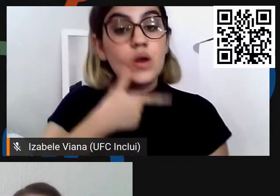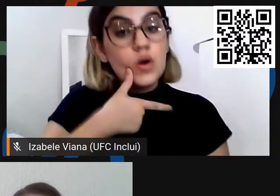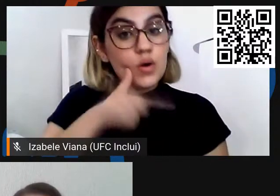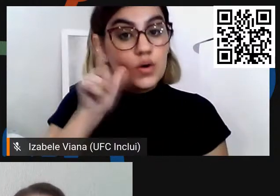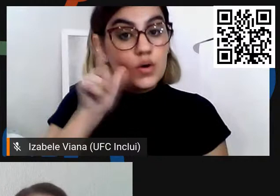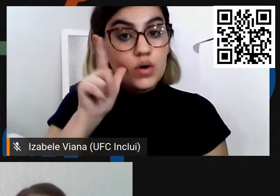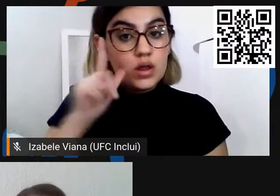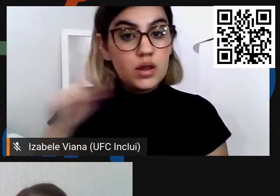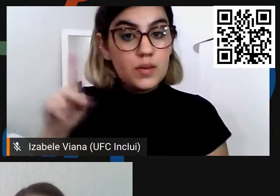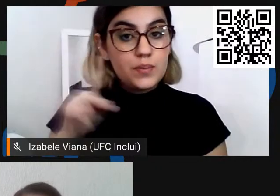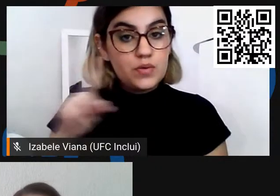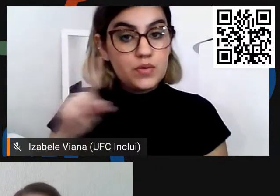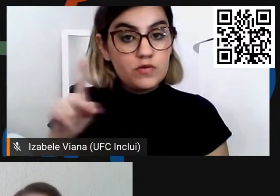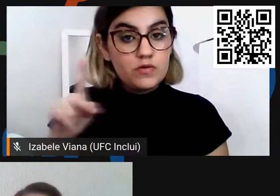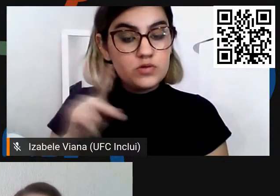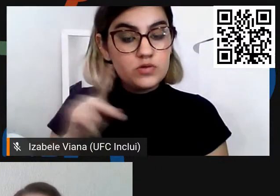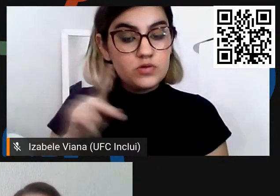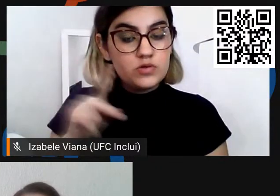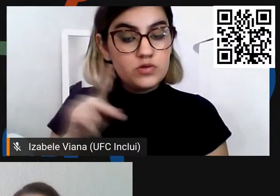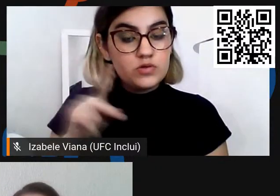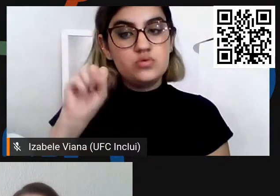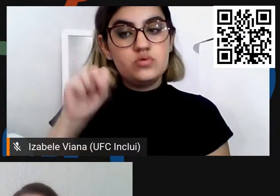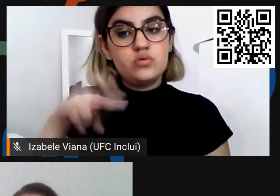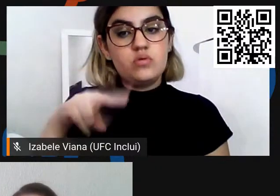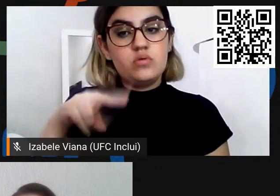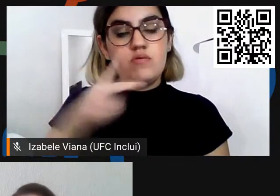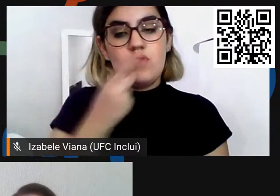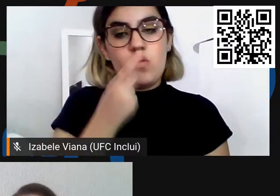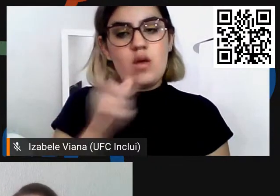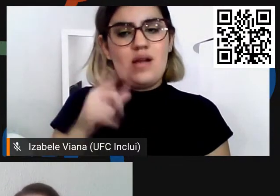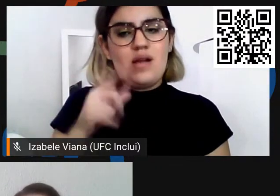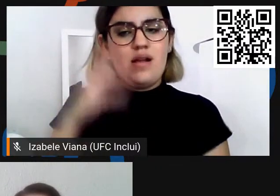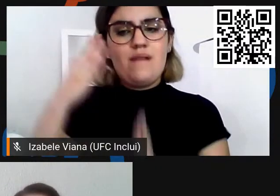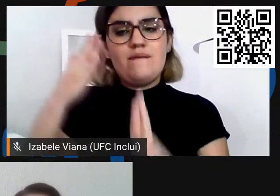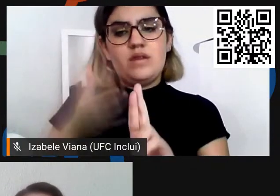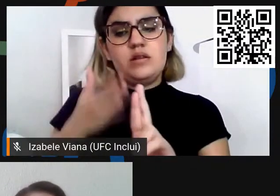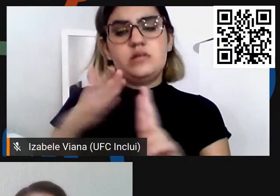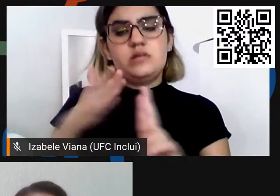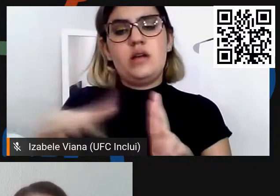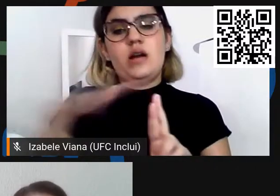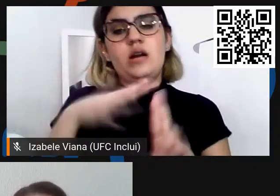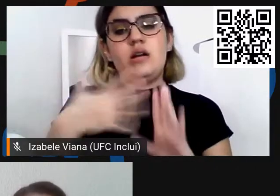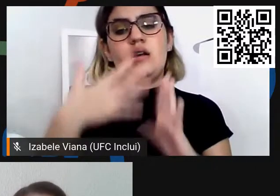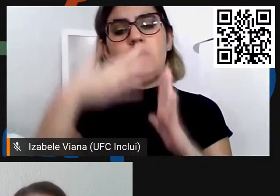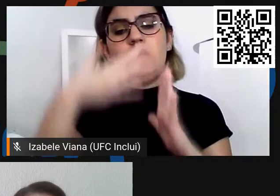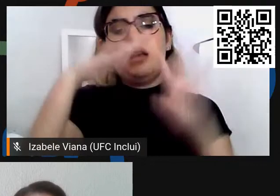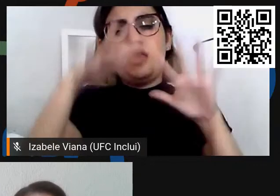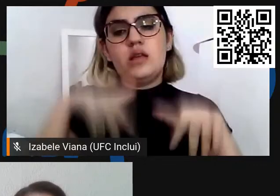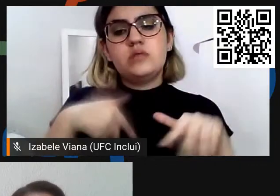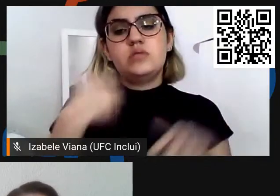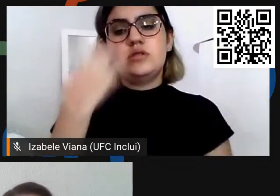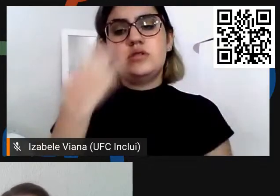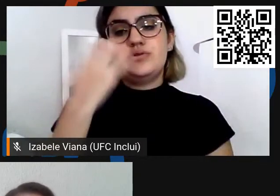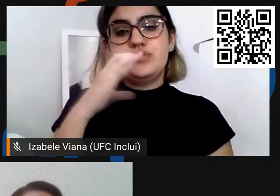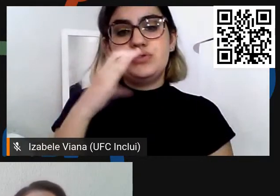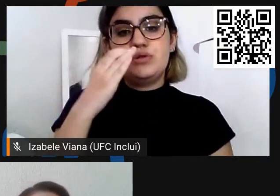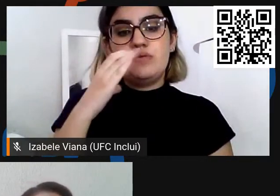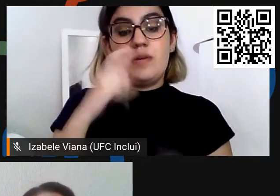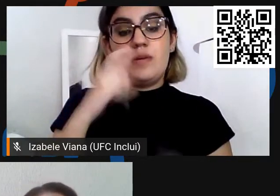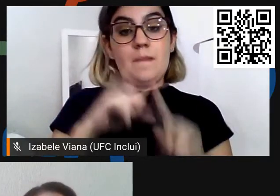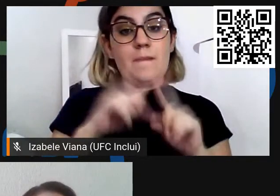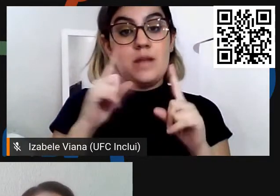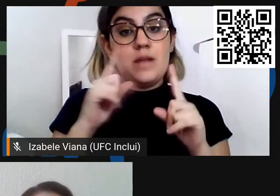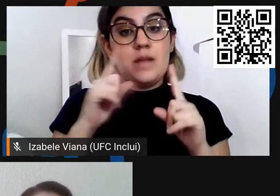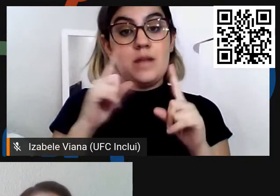Gilson Volpato, que é uma referência na redação científica. Mas, por exemplo, a explicação dele em relação a overview, ele tem uma visão,